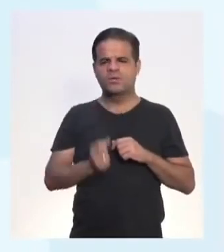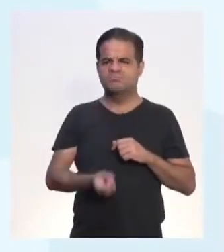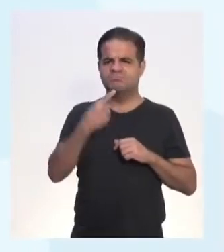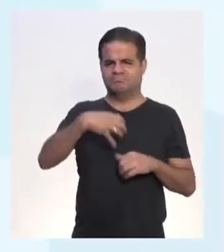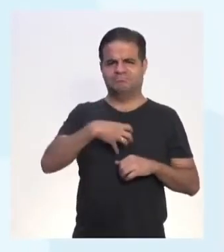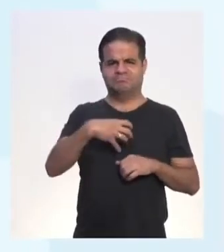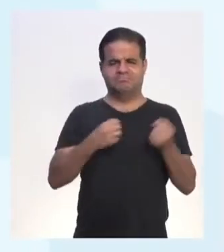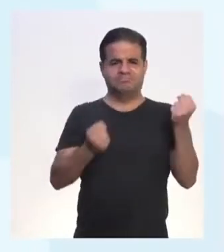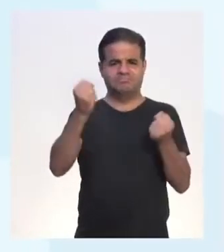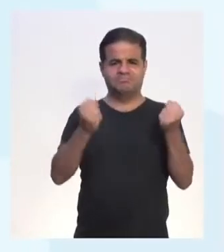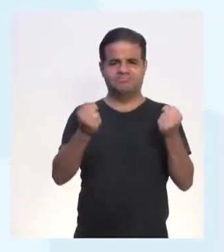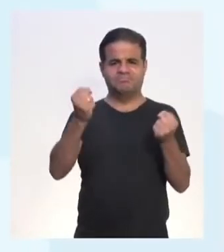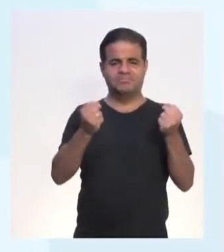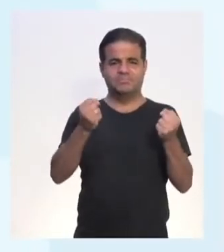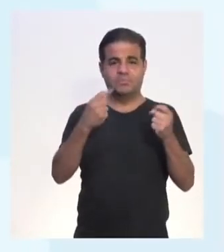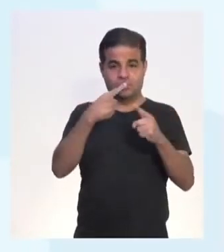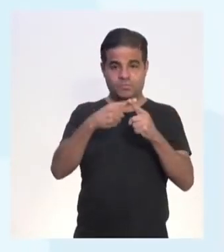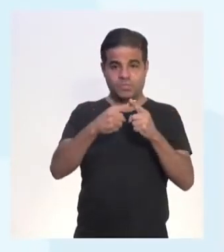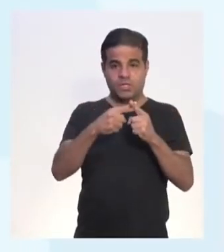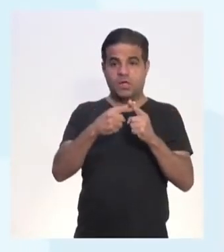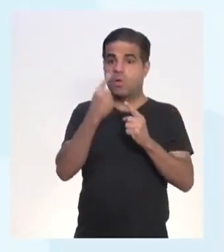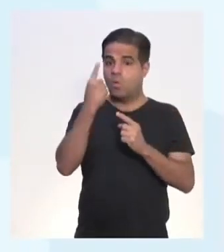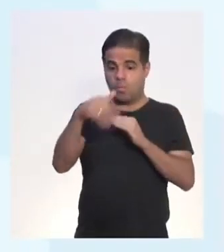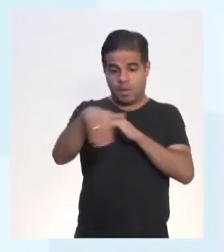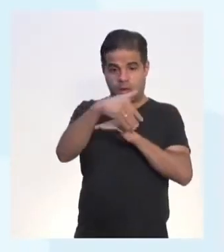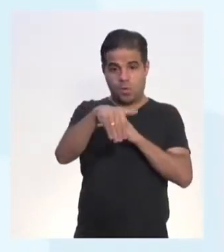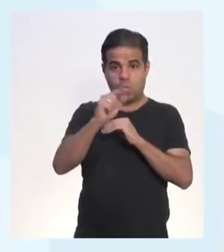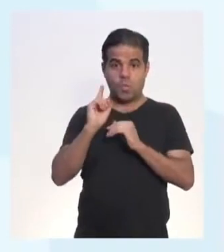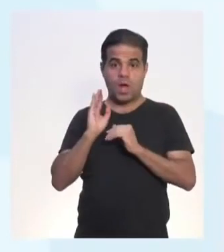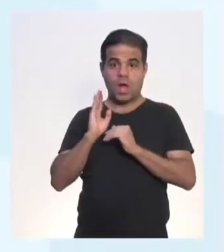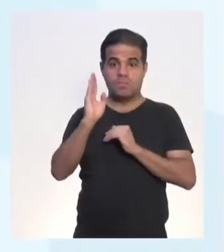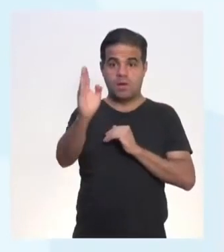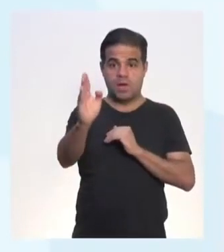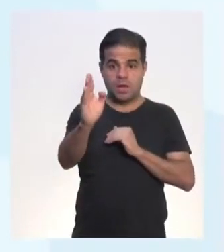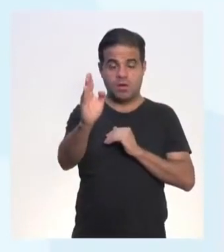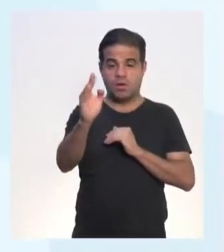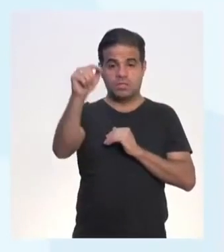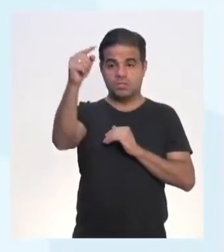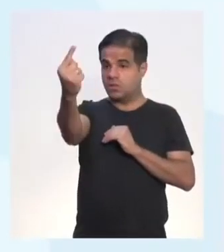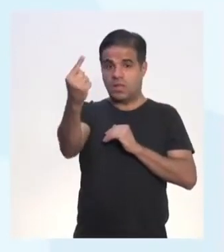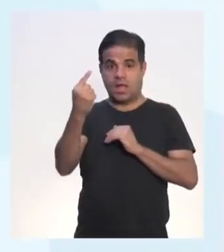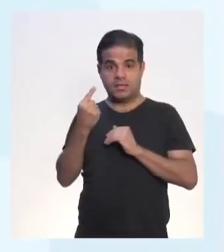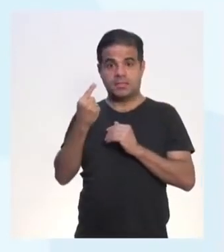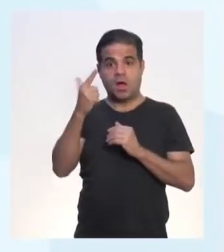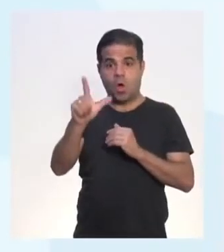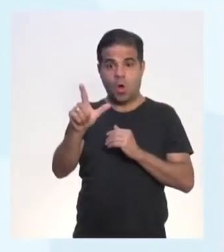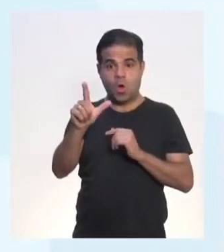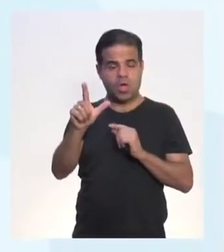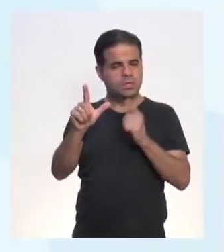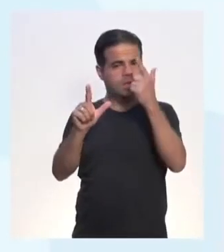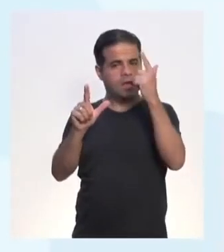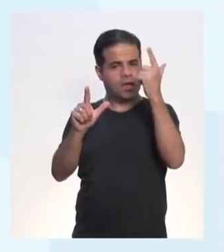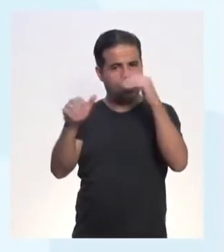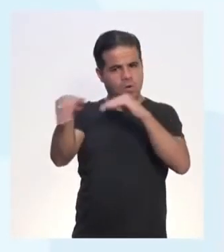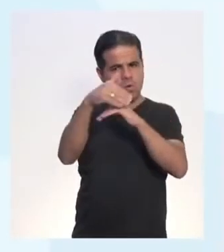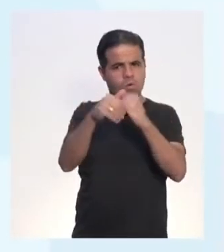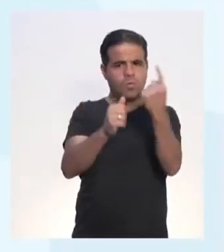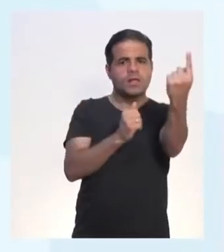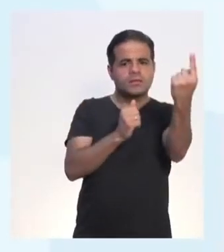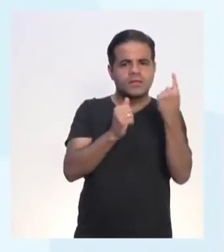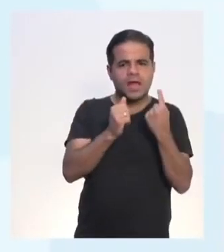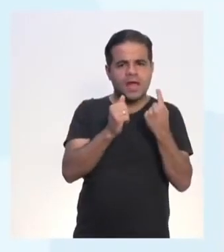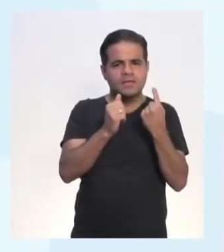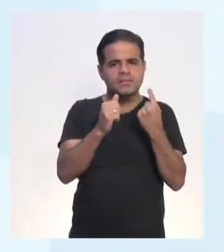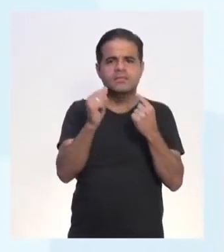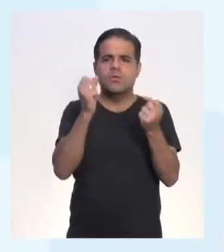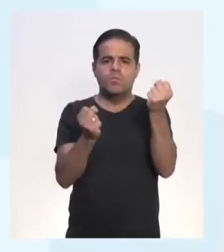por exemplo, uma rua é mão, ela só desce. A próxima só sobe. É contramão. Então, para o motorista aqui de